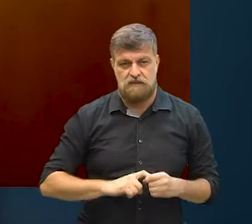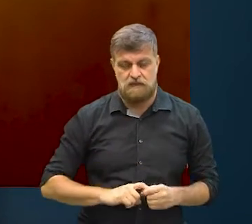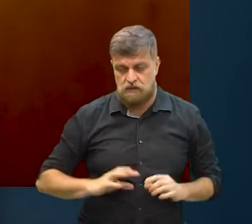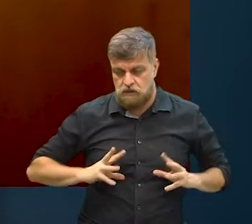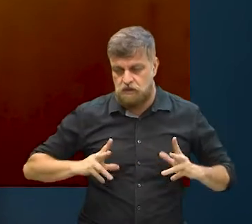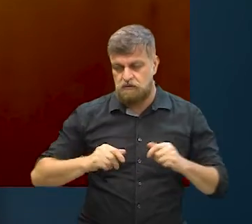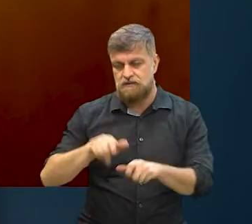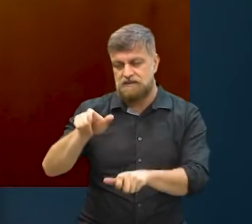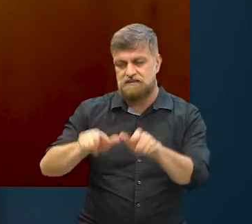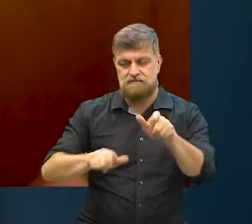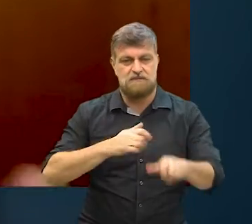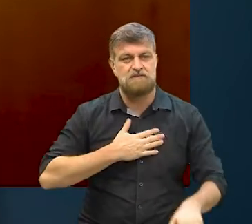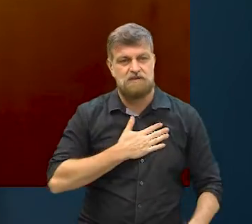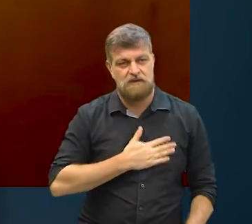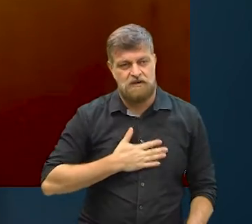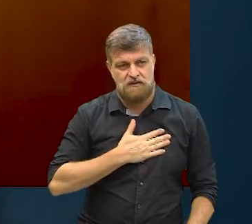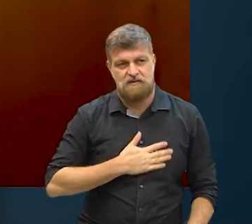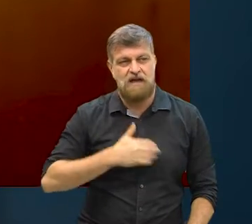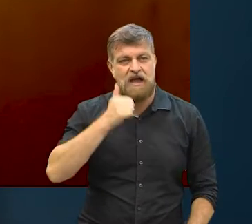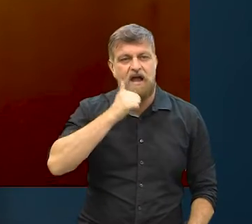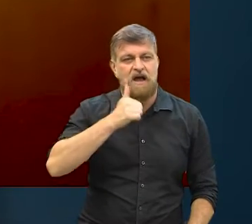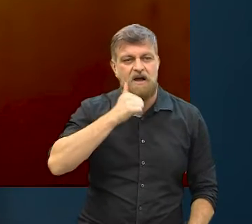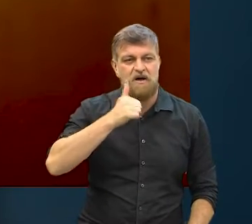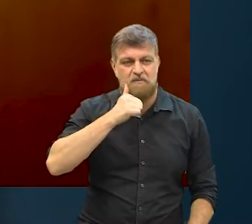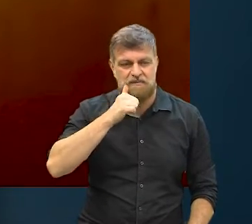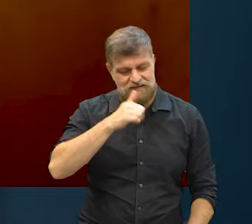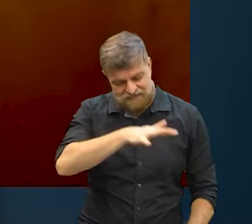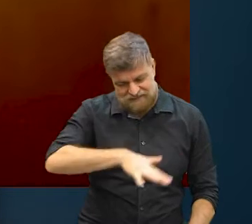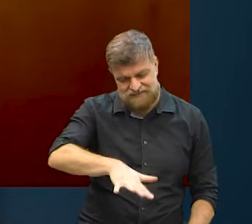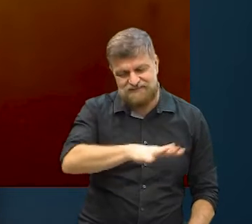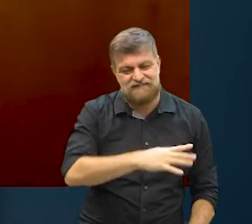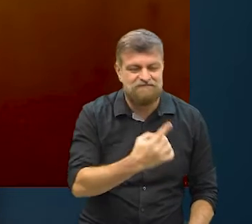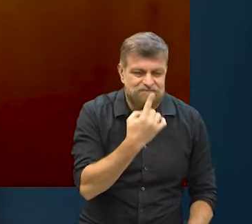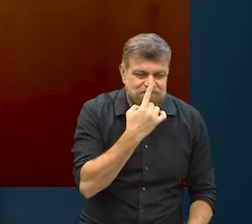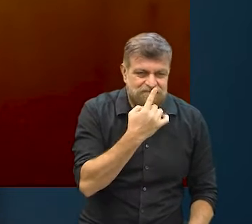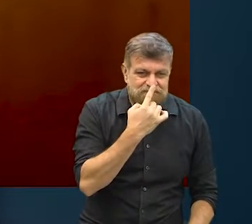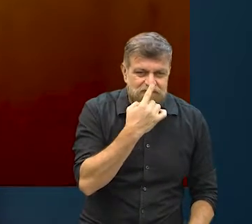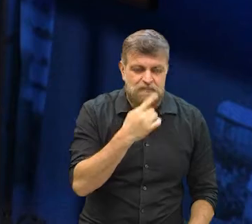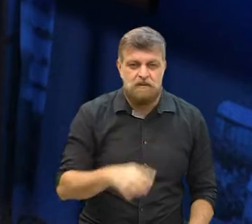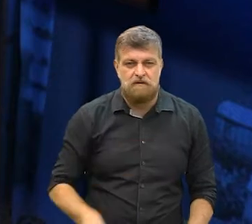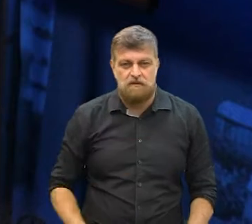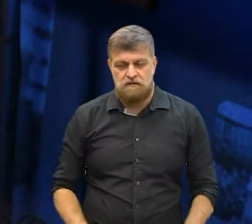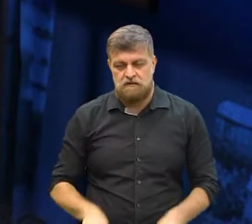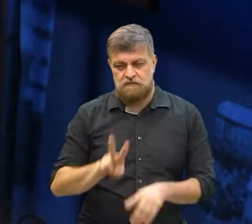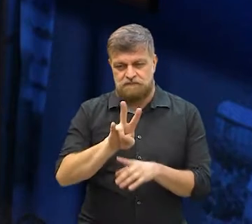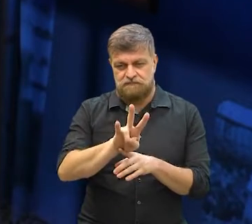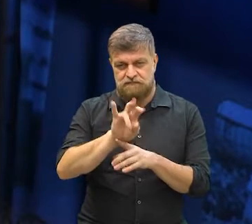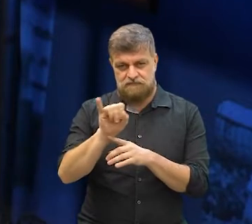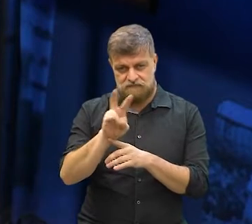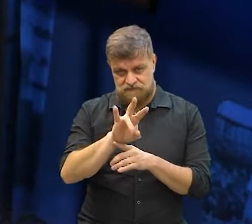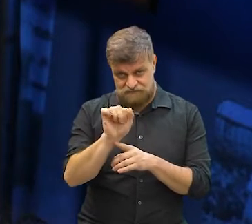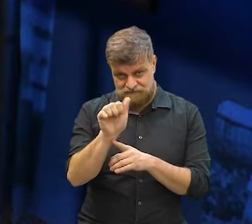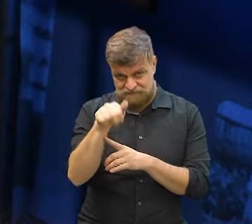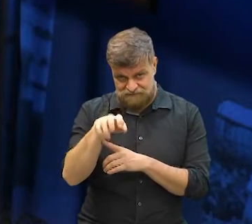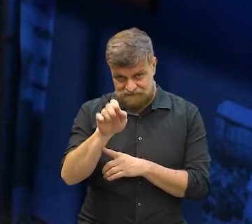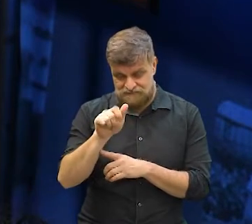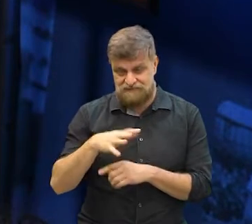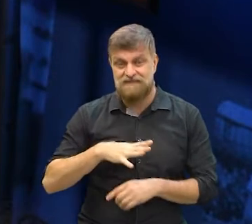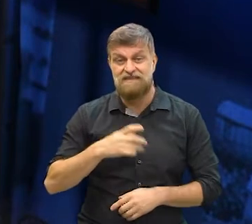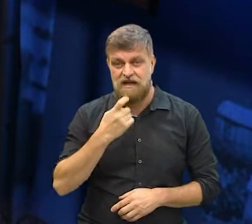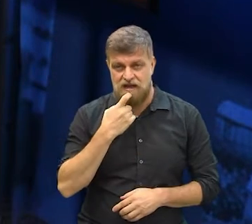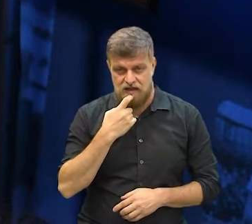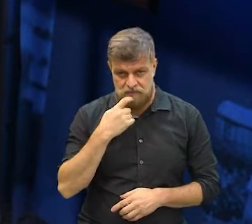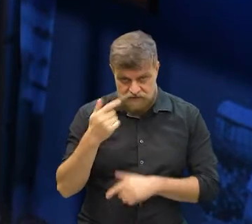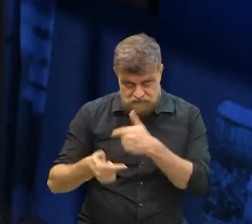aquilo que todas as pessoas gostam e querem, né? A mulherada gosta muito dessa área da estética. Viviane, o seu negócio ele funciona em